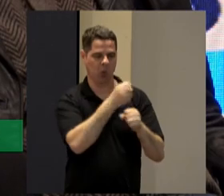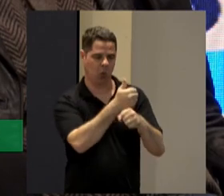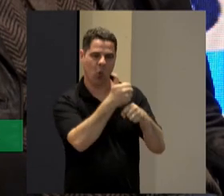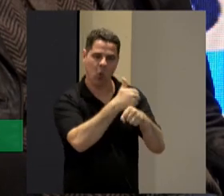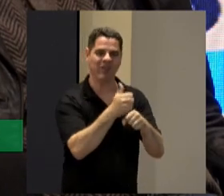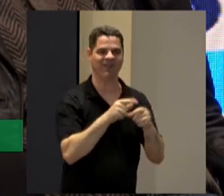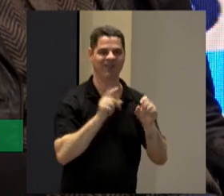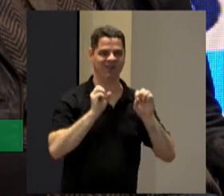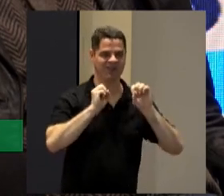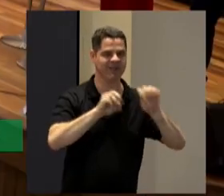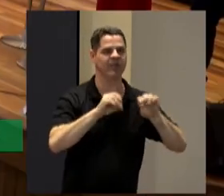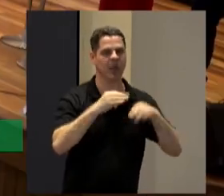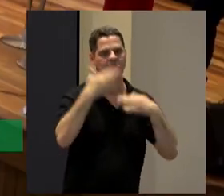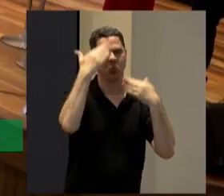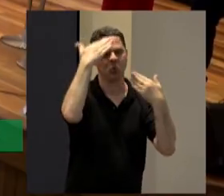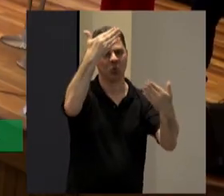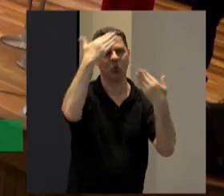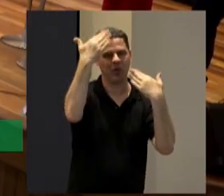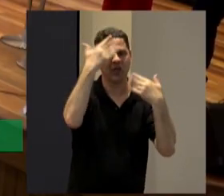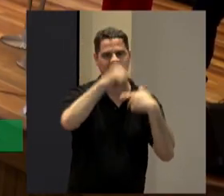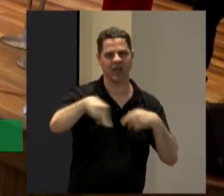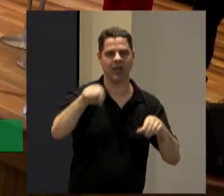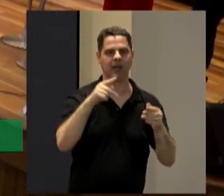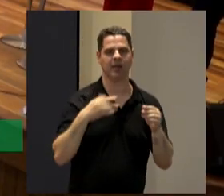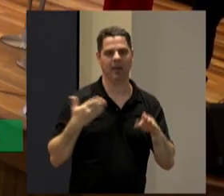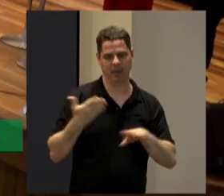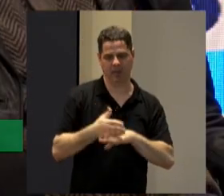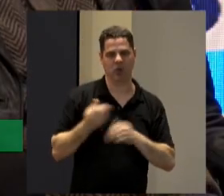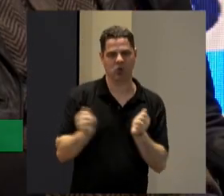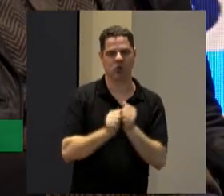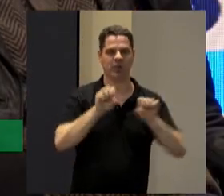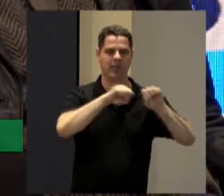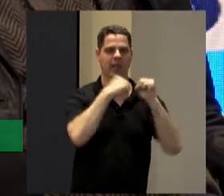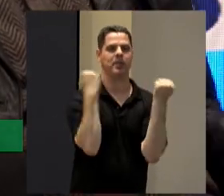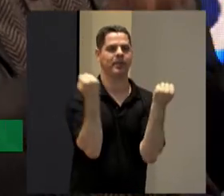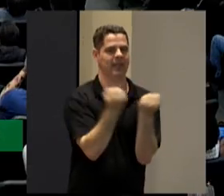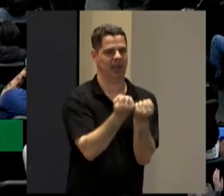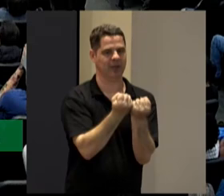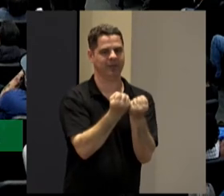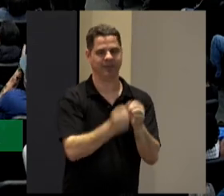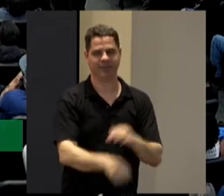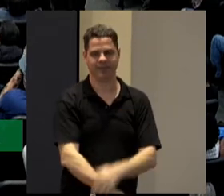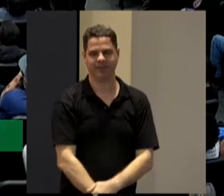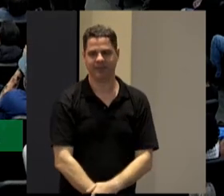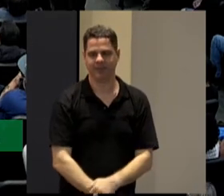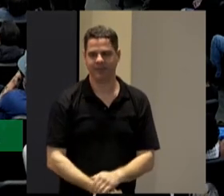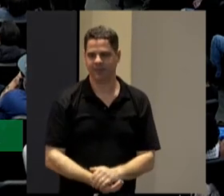profissionais. Então, gratidão por participar desse momento junto a vocês.